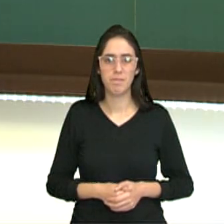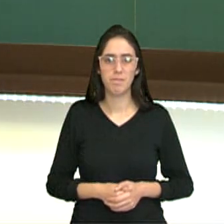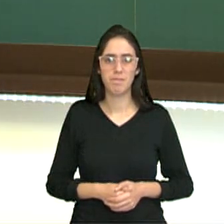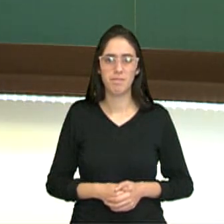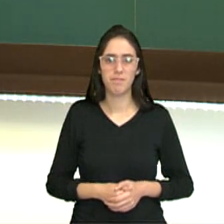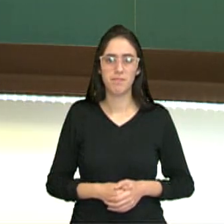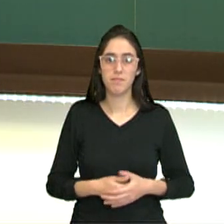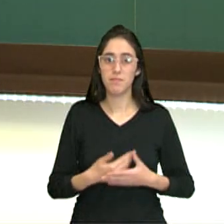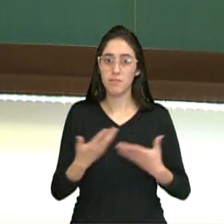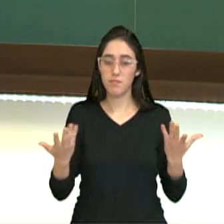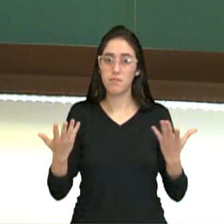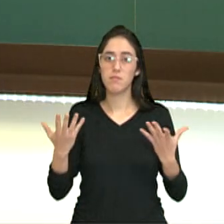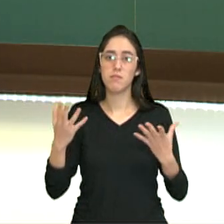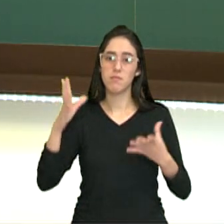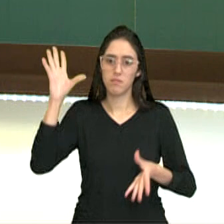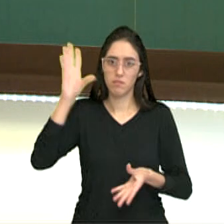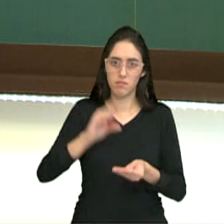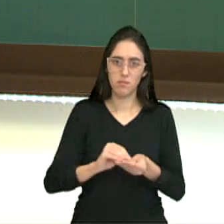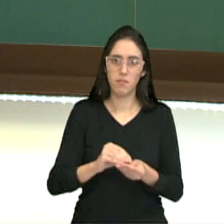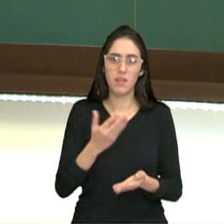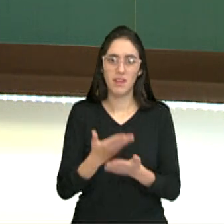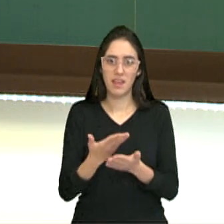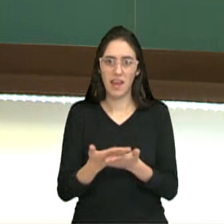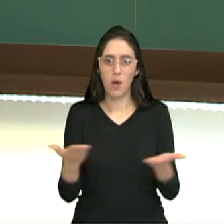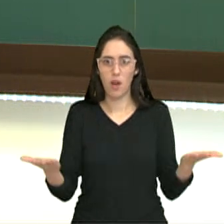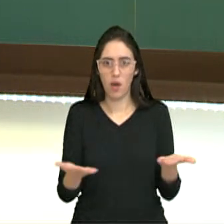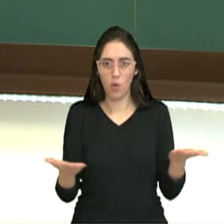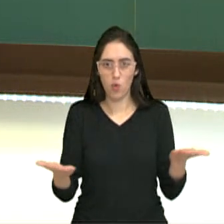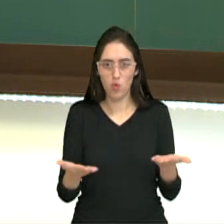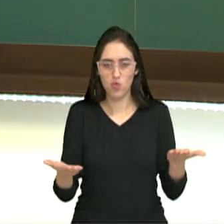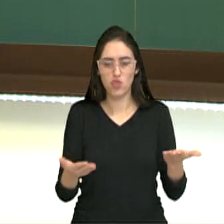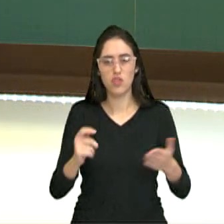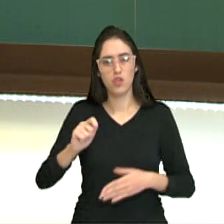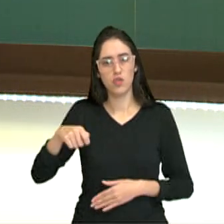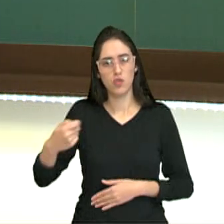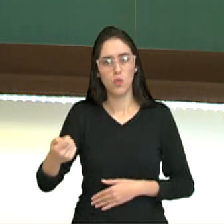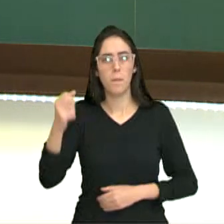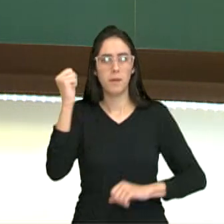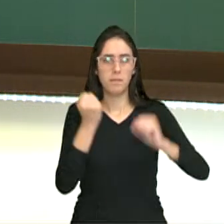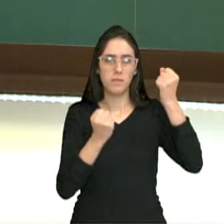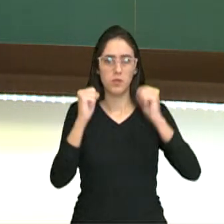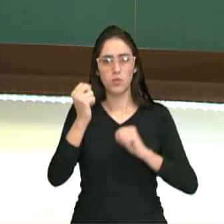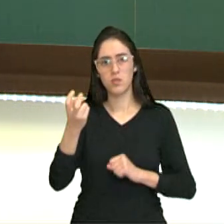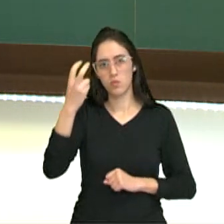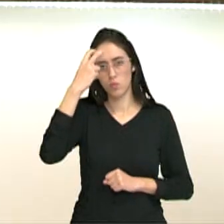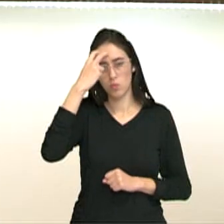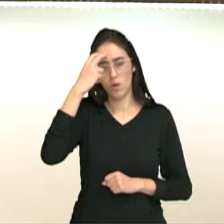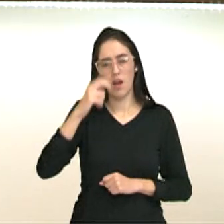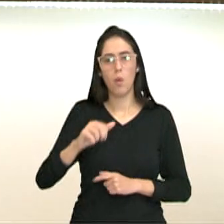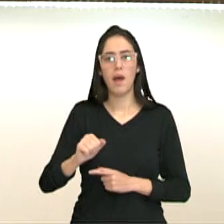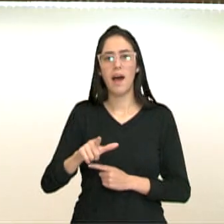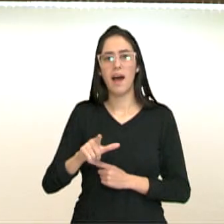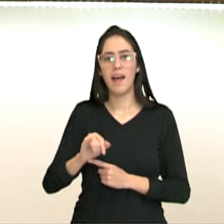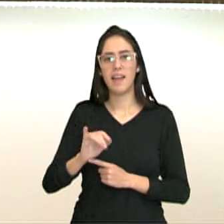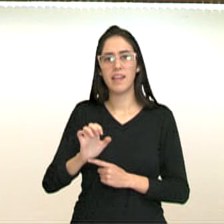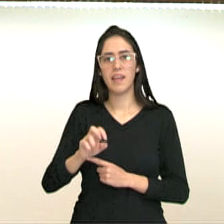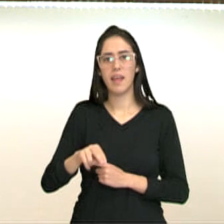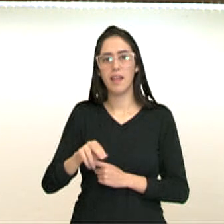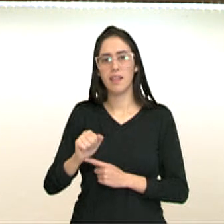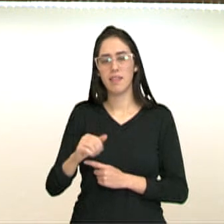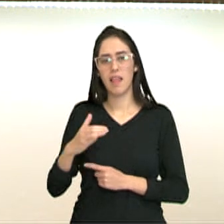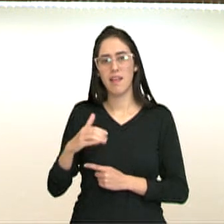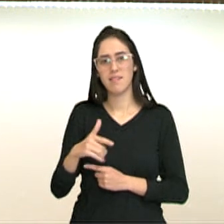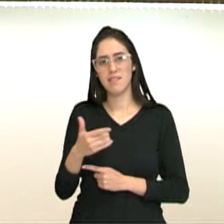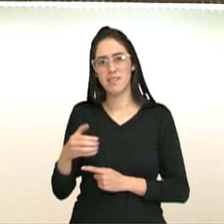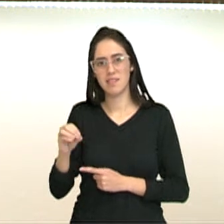Bom, então uma retomada aqui sobre essa aula sobre a indústria cultural, o conceito de alienação, o conceito